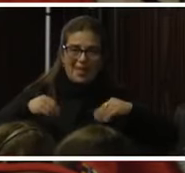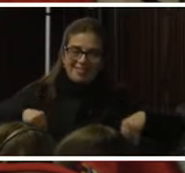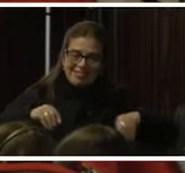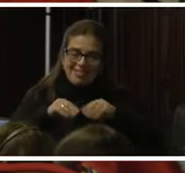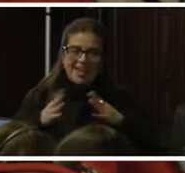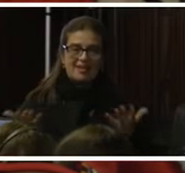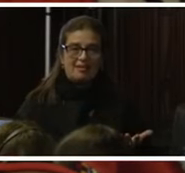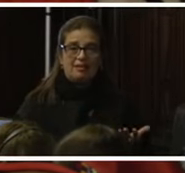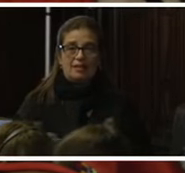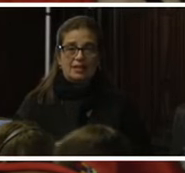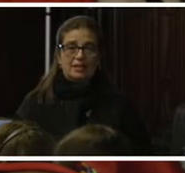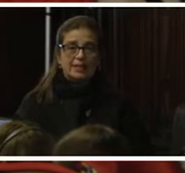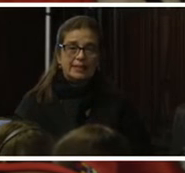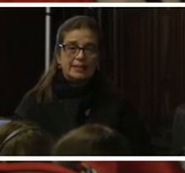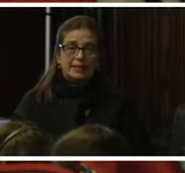é